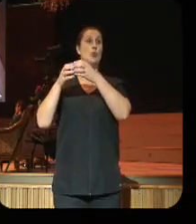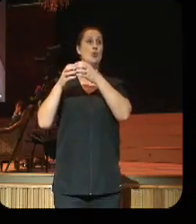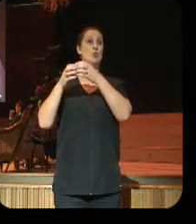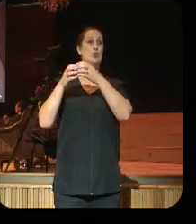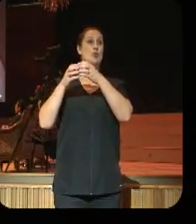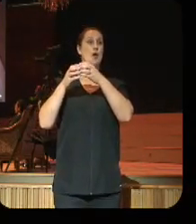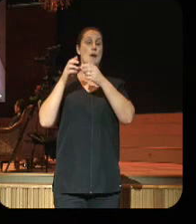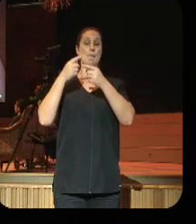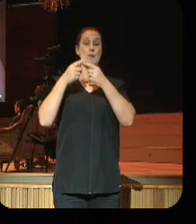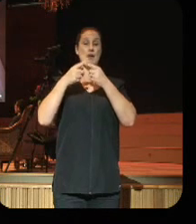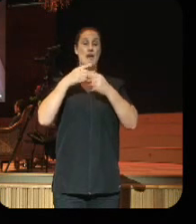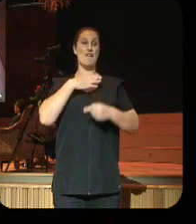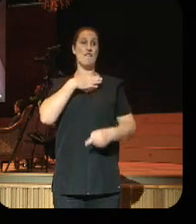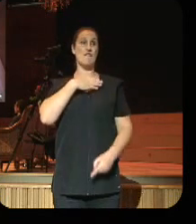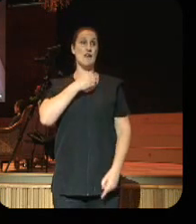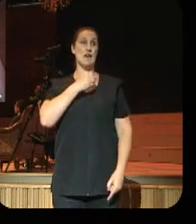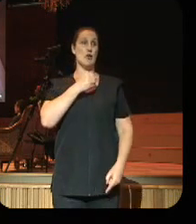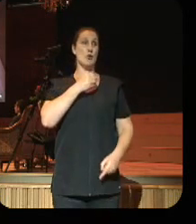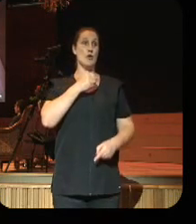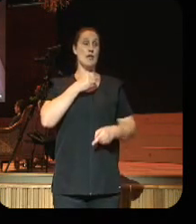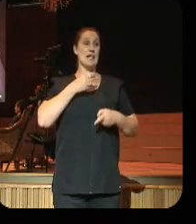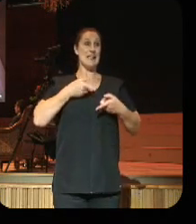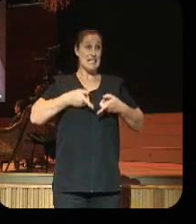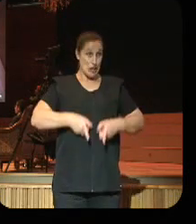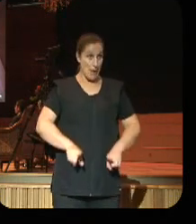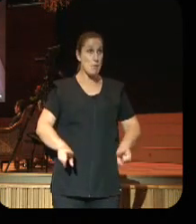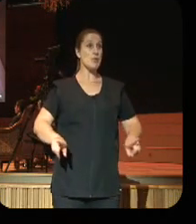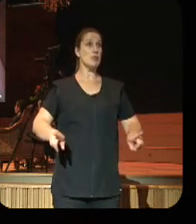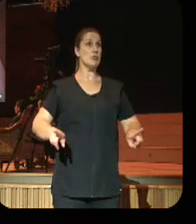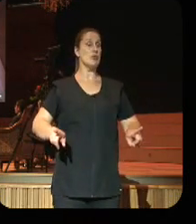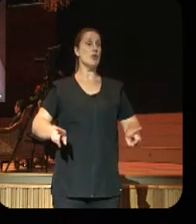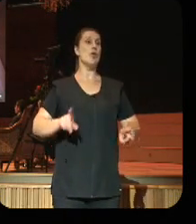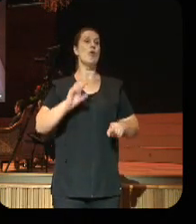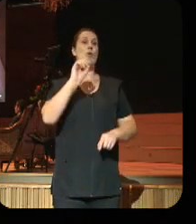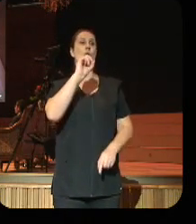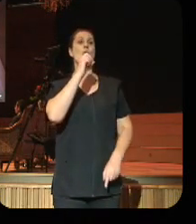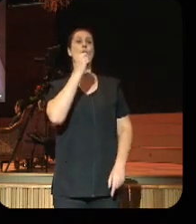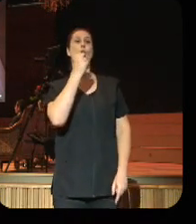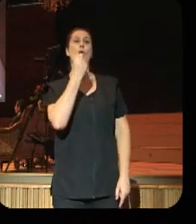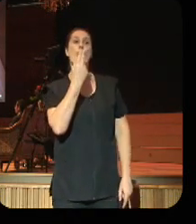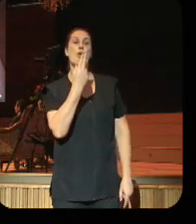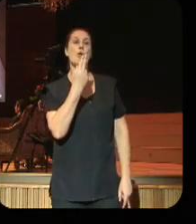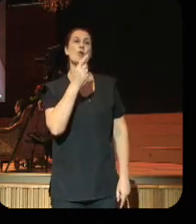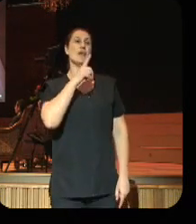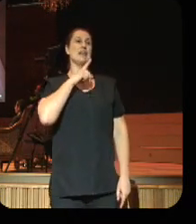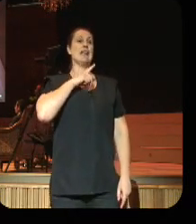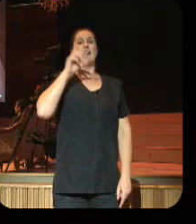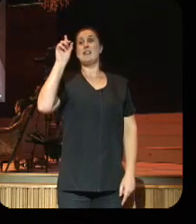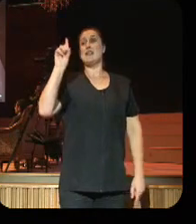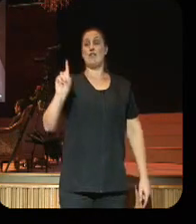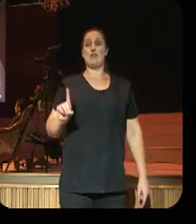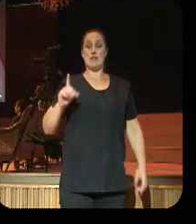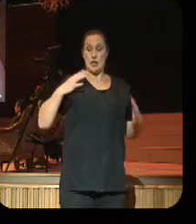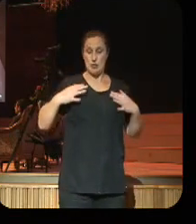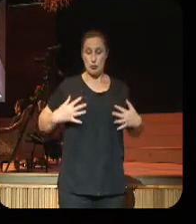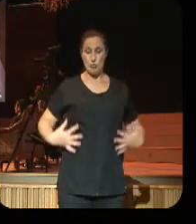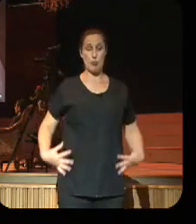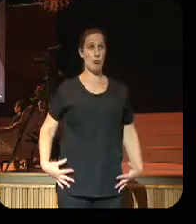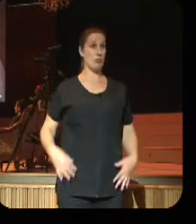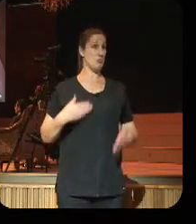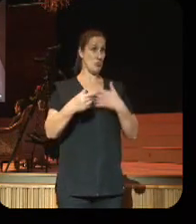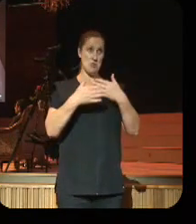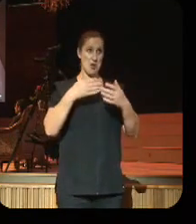filho nasceu gêmeo, ou porque ele tem uma mancha qualquer no seu corpo de